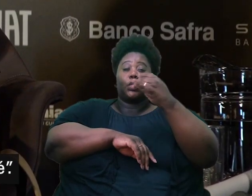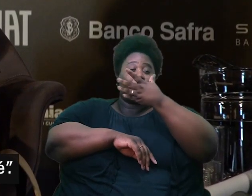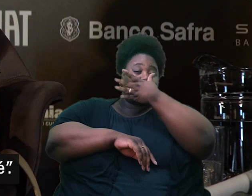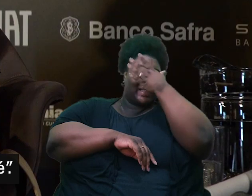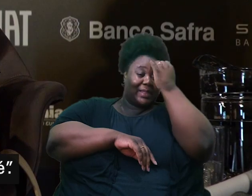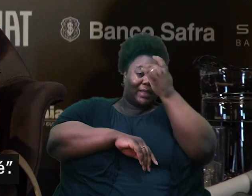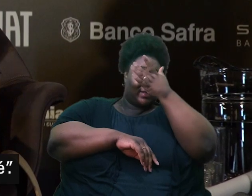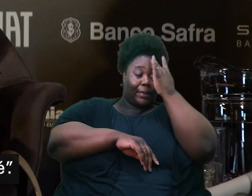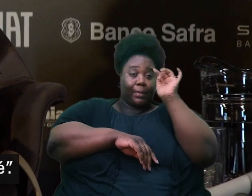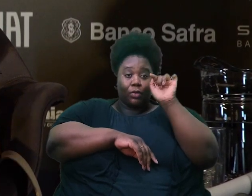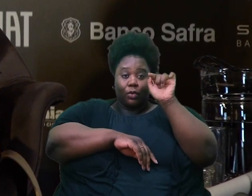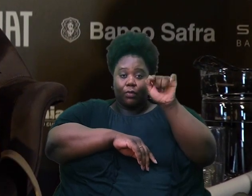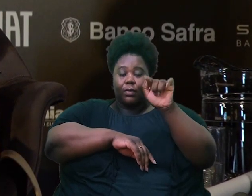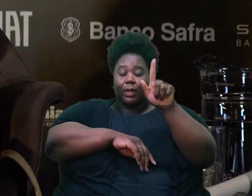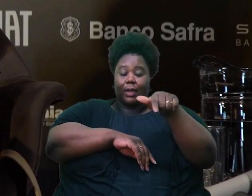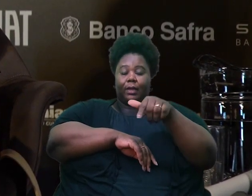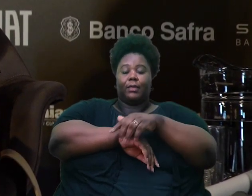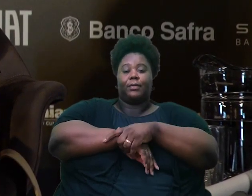de quem você é.